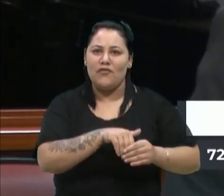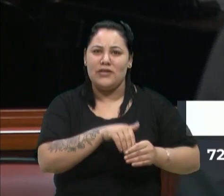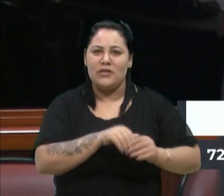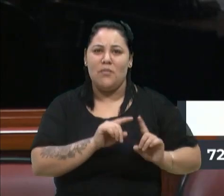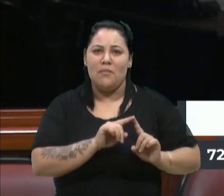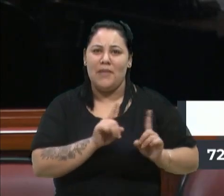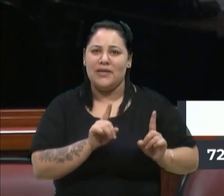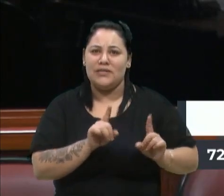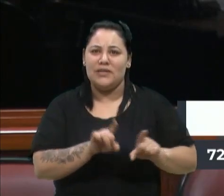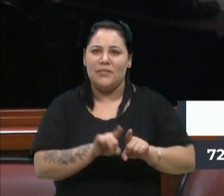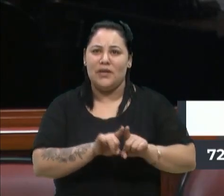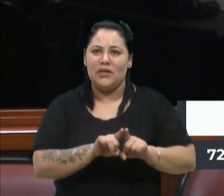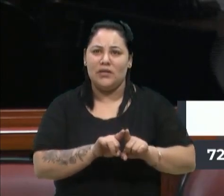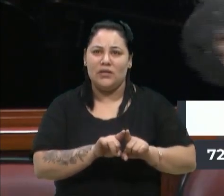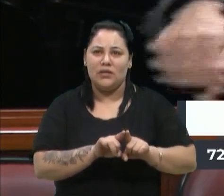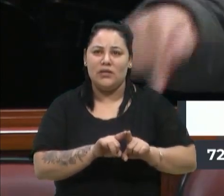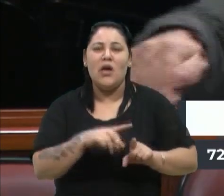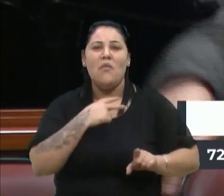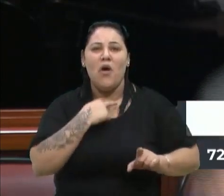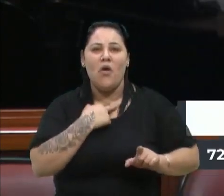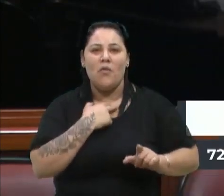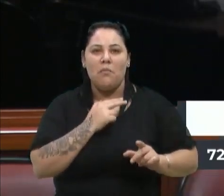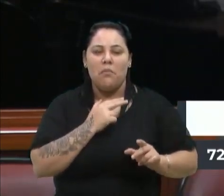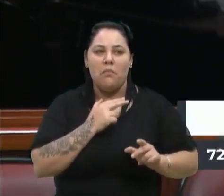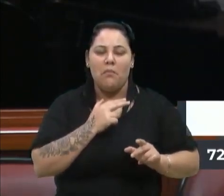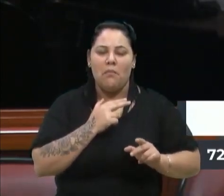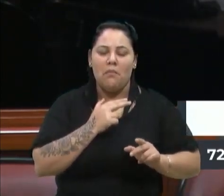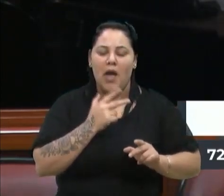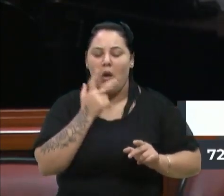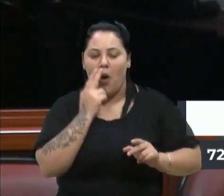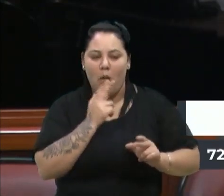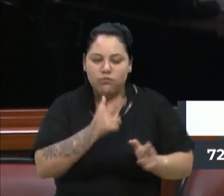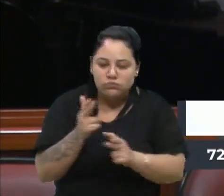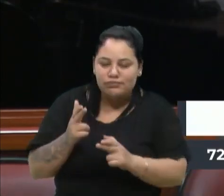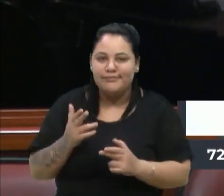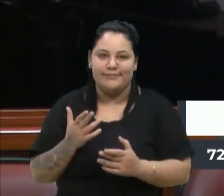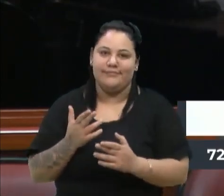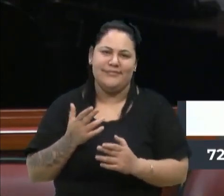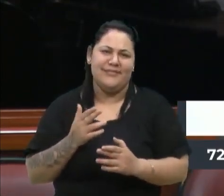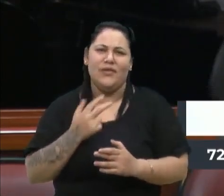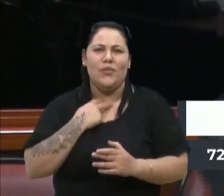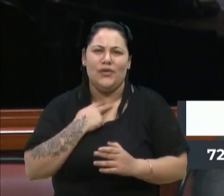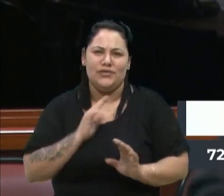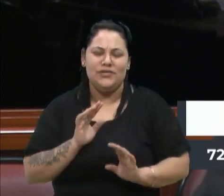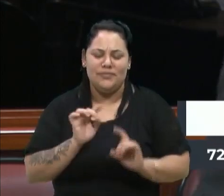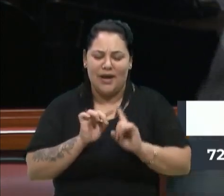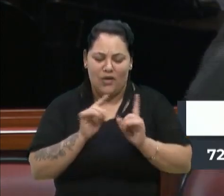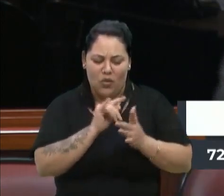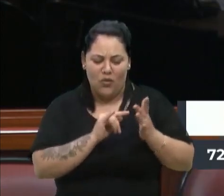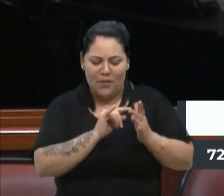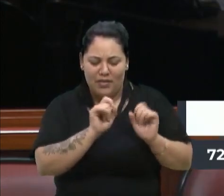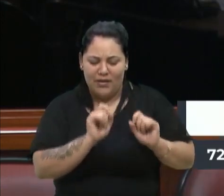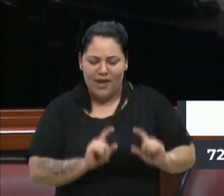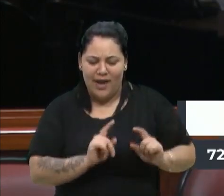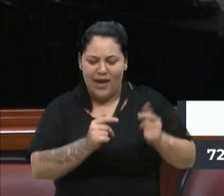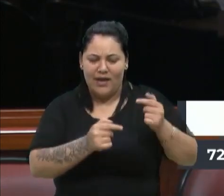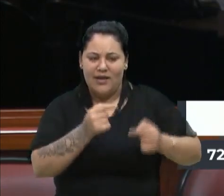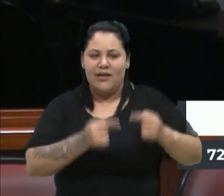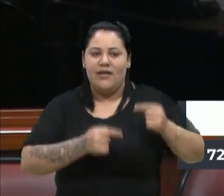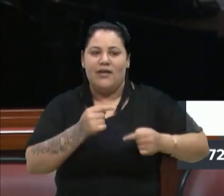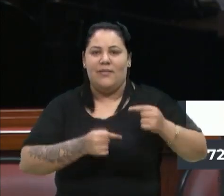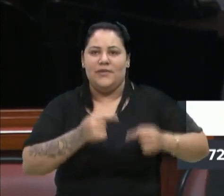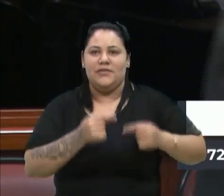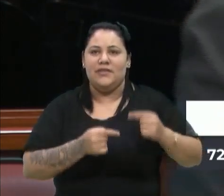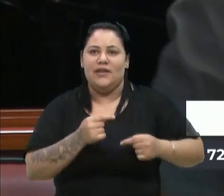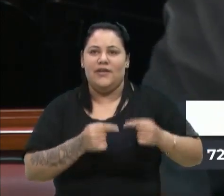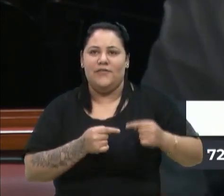guilhotina. E o parecer que quer se discutir aqui, que traz uma opinião técnica, mas quem